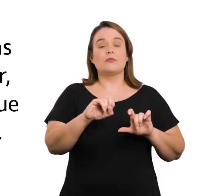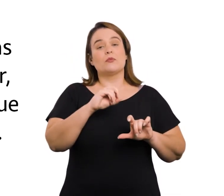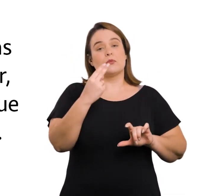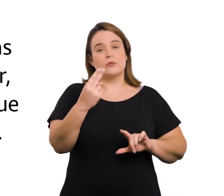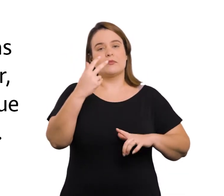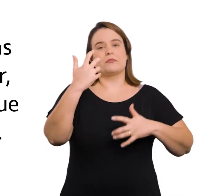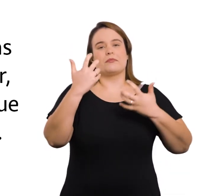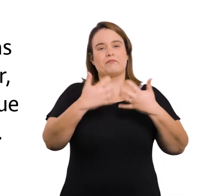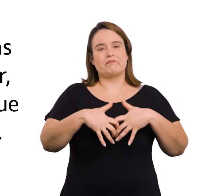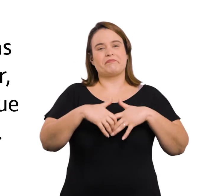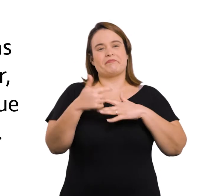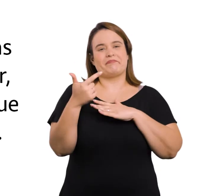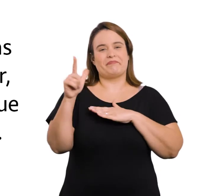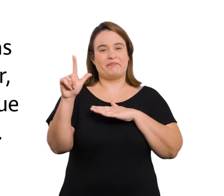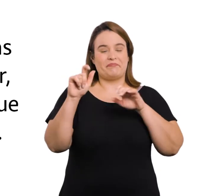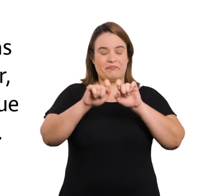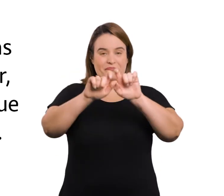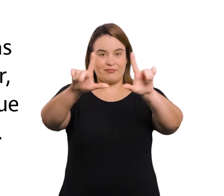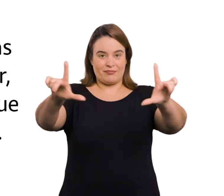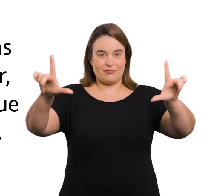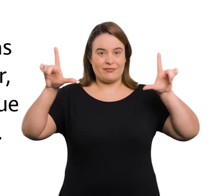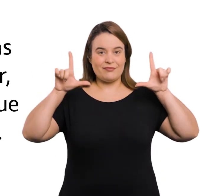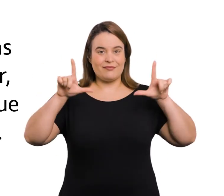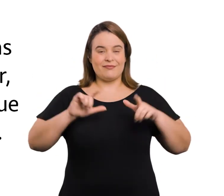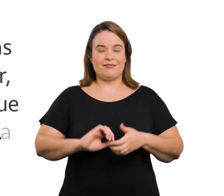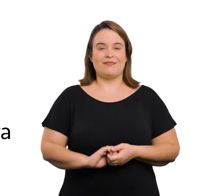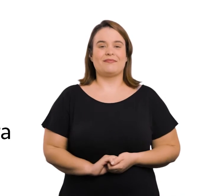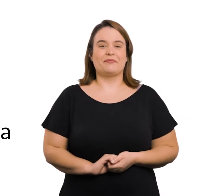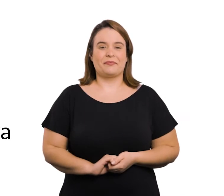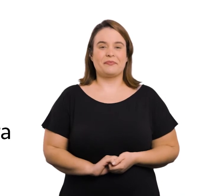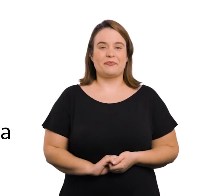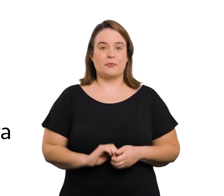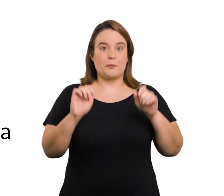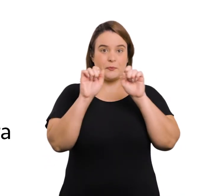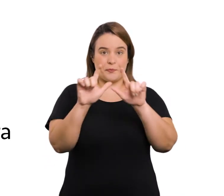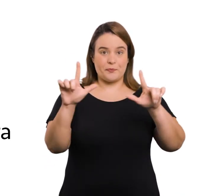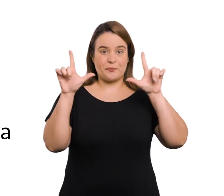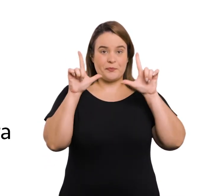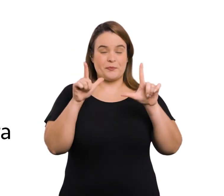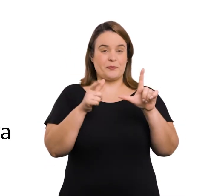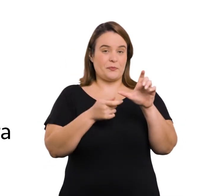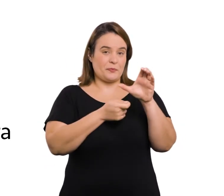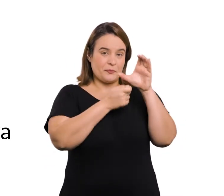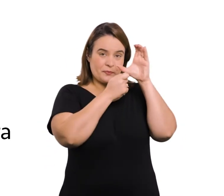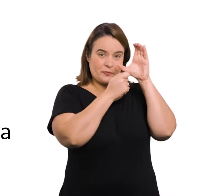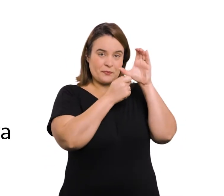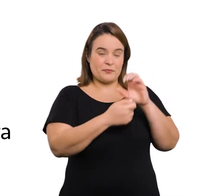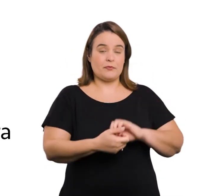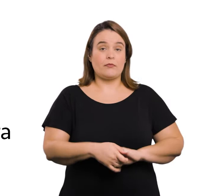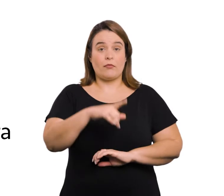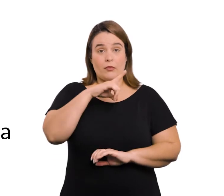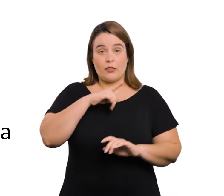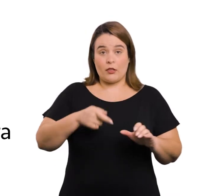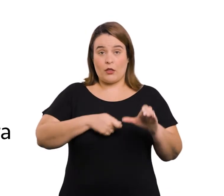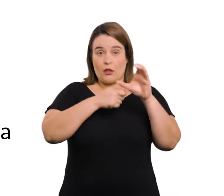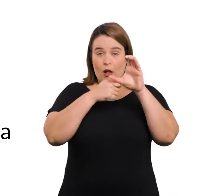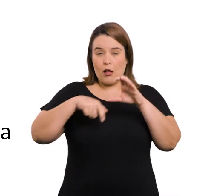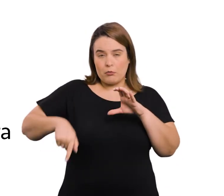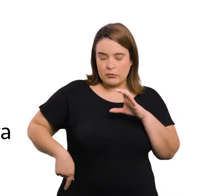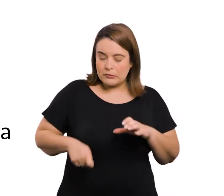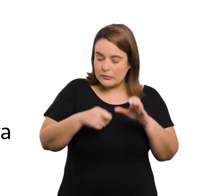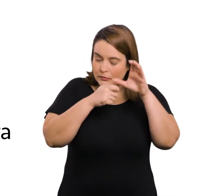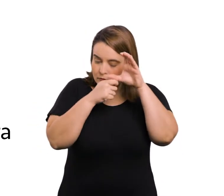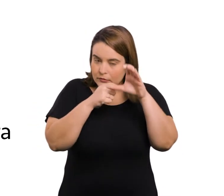outros equipamentos que aumentam a área de visualização. Ampliadores e lupas. Existem desde